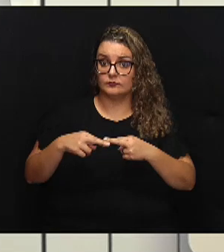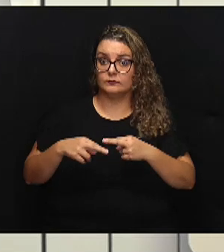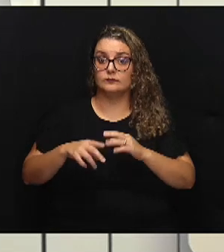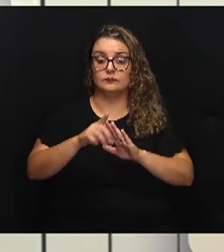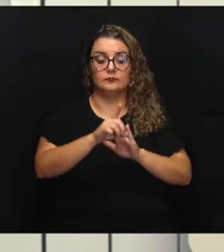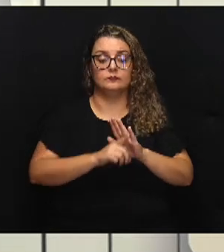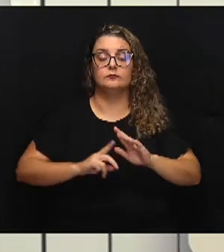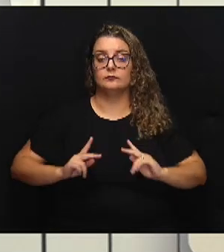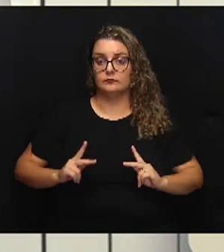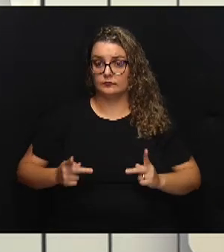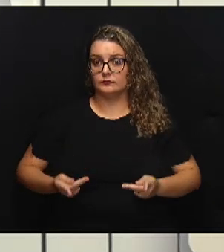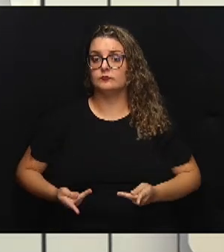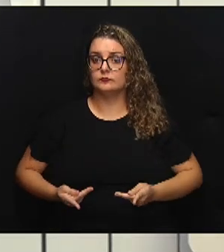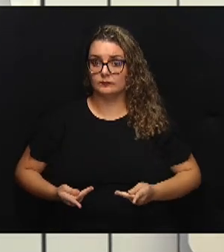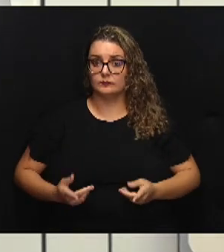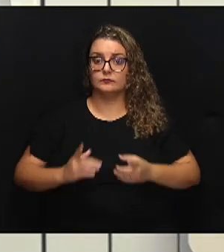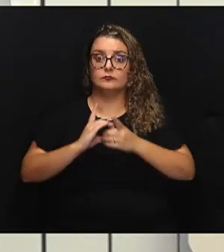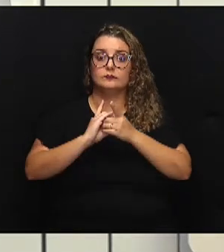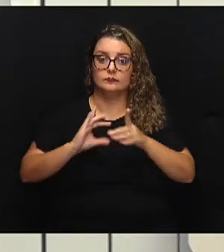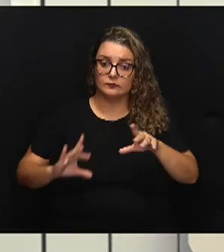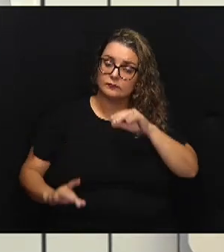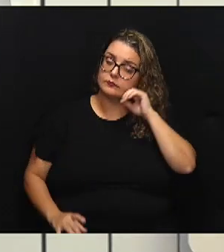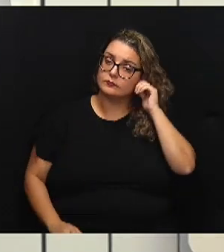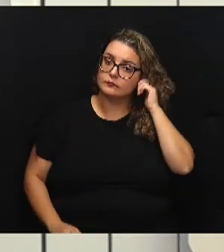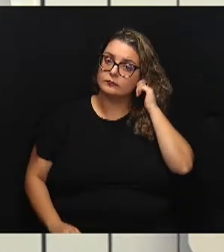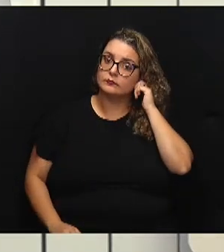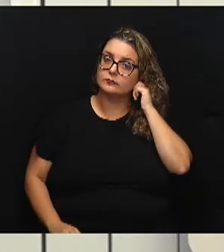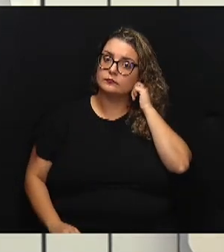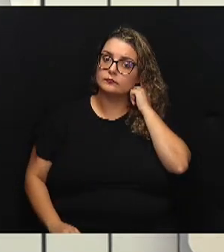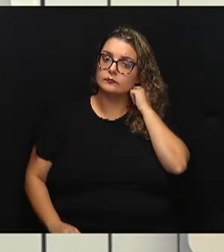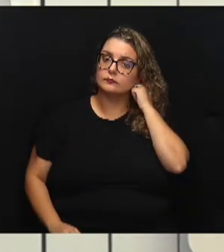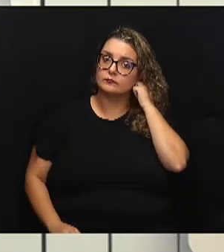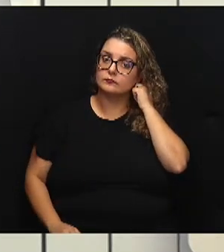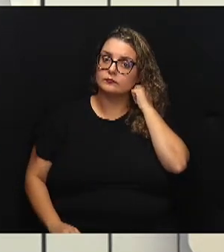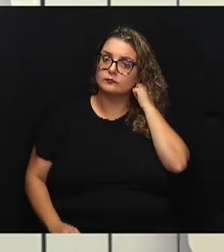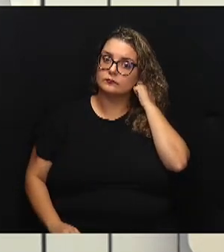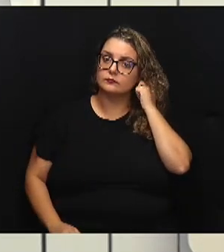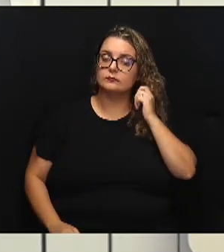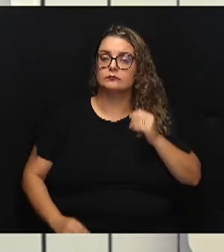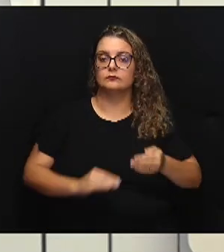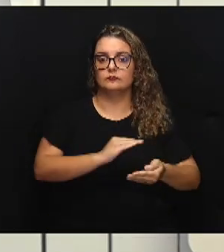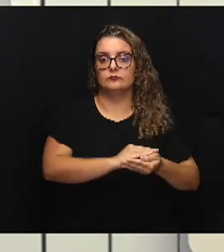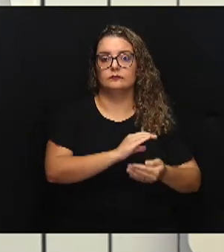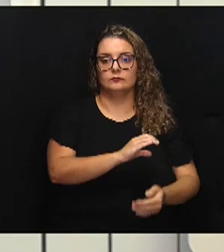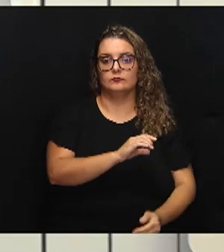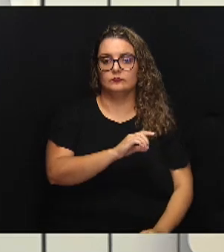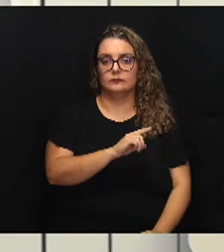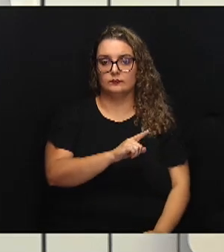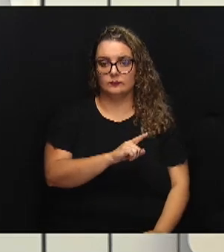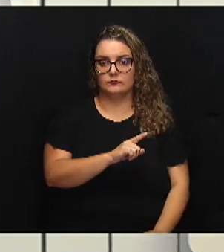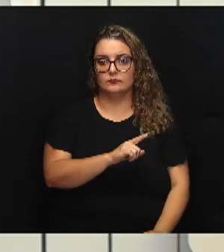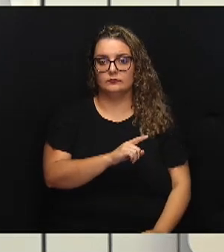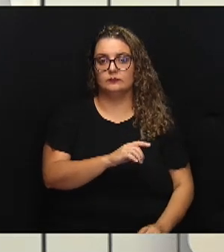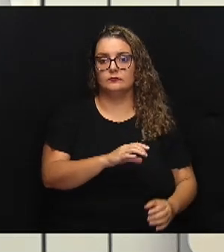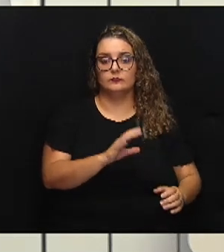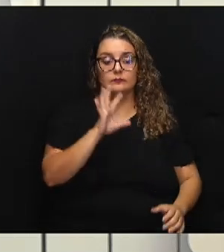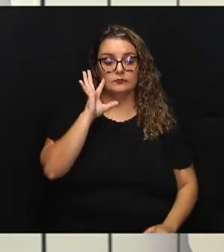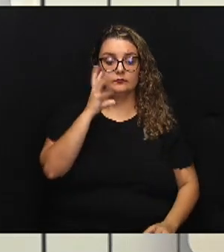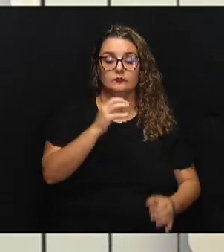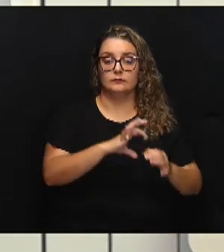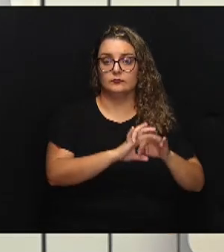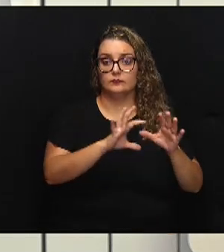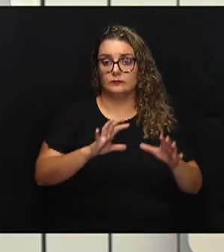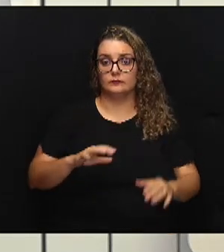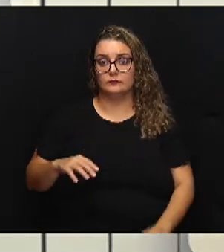direitos humanos e à democracia. E reuniu o fundador do ICL, o Instituto Conhecimento Liberta, a